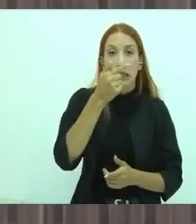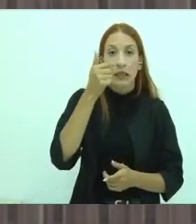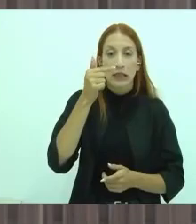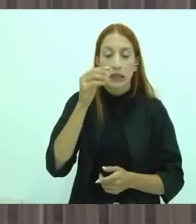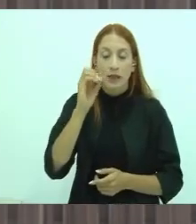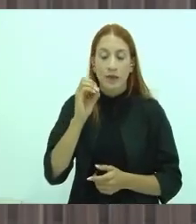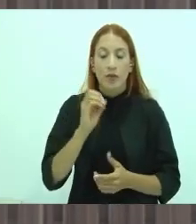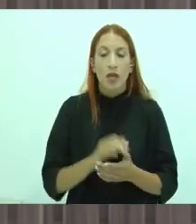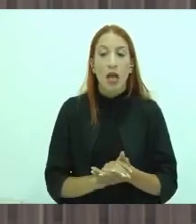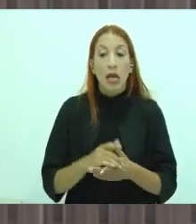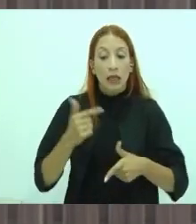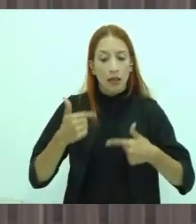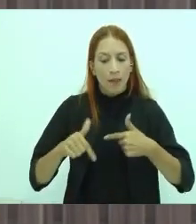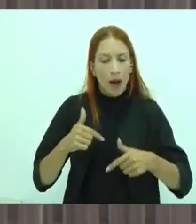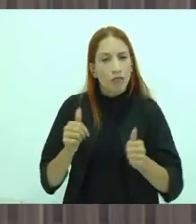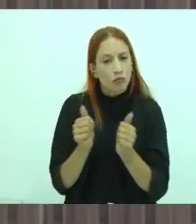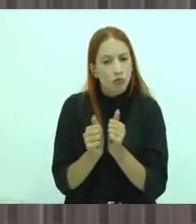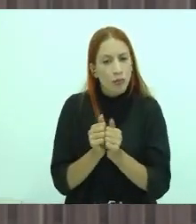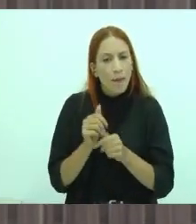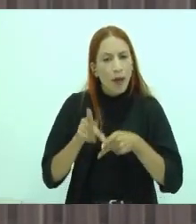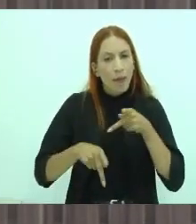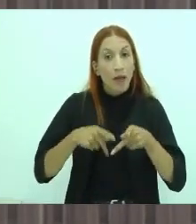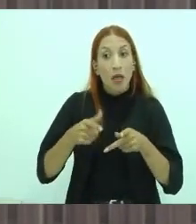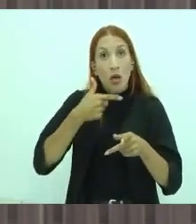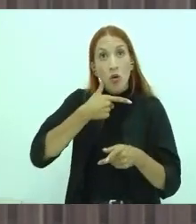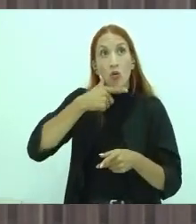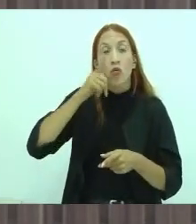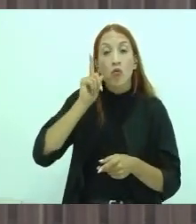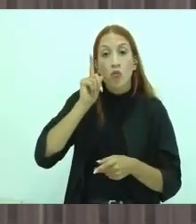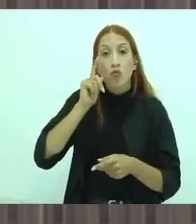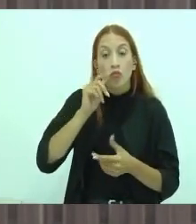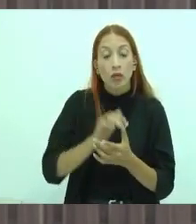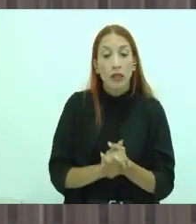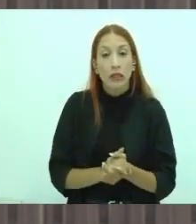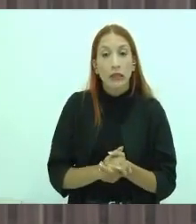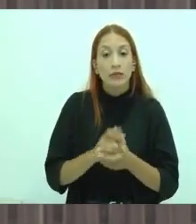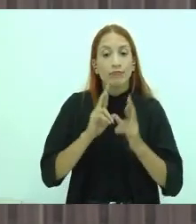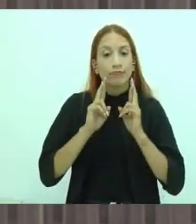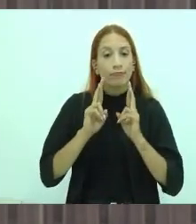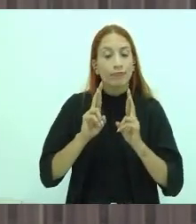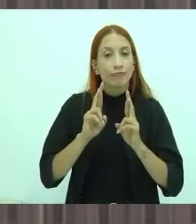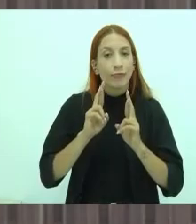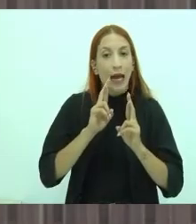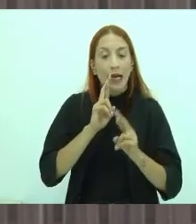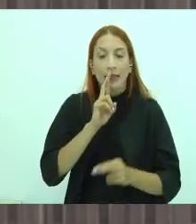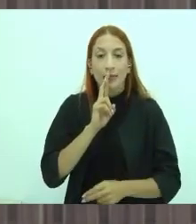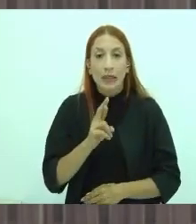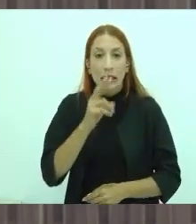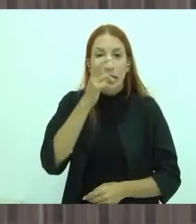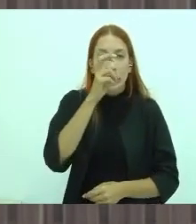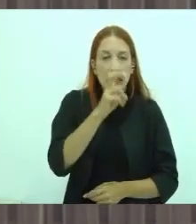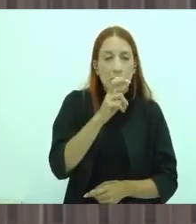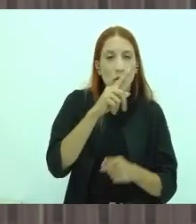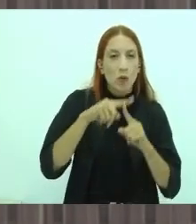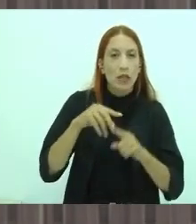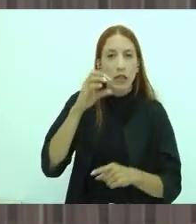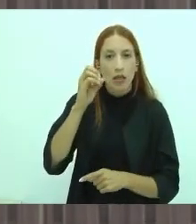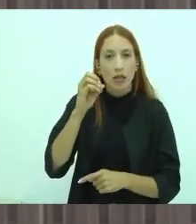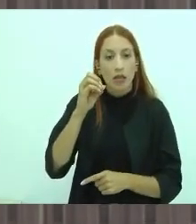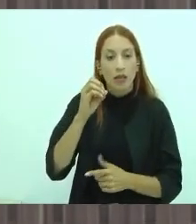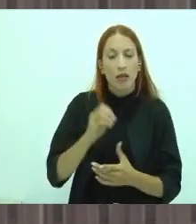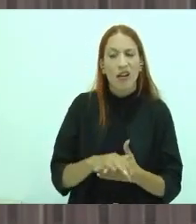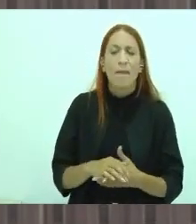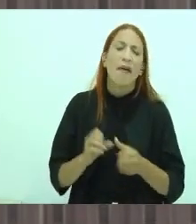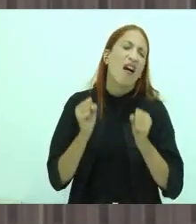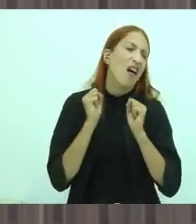aqui pelo povo e ontem Recebemos a notícia por anidade recebemos 5 a0 Cabe recurso Car